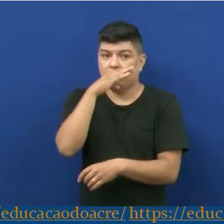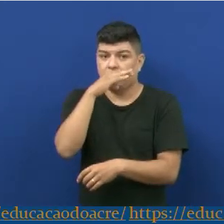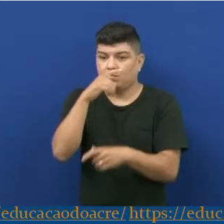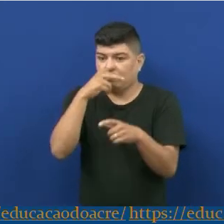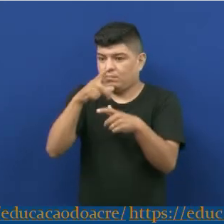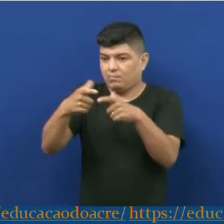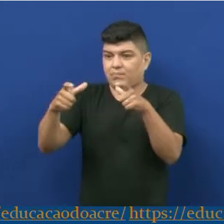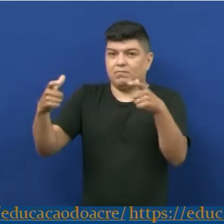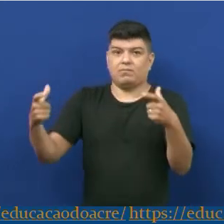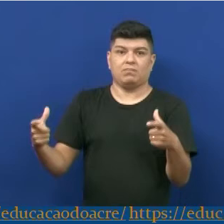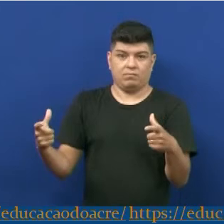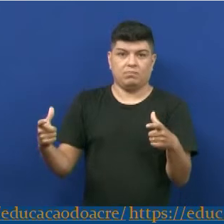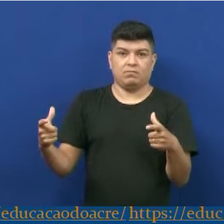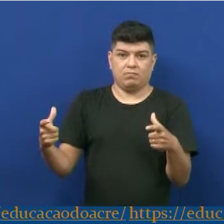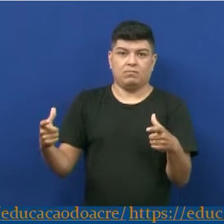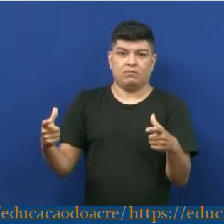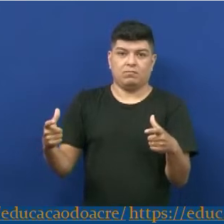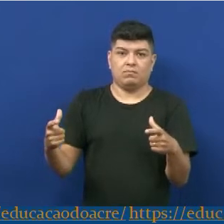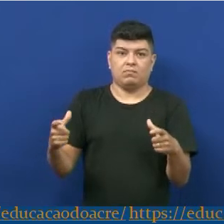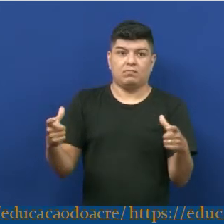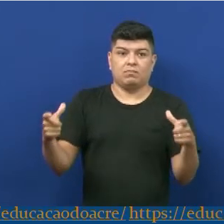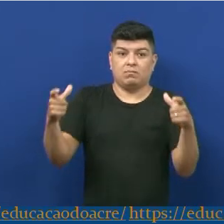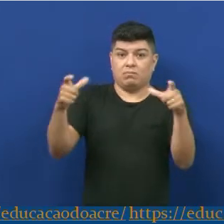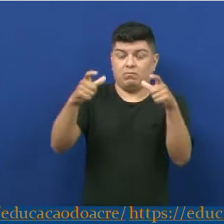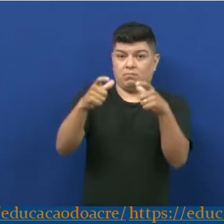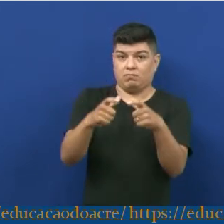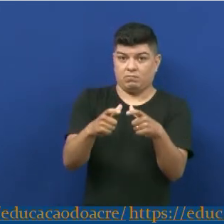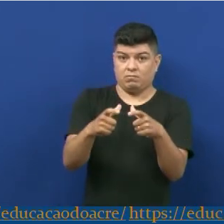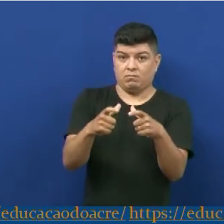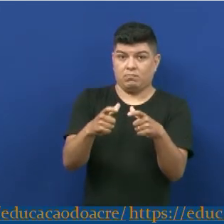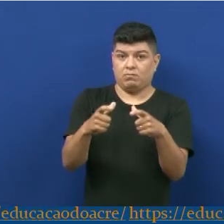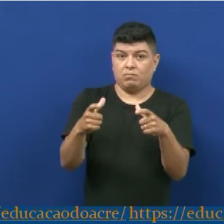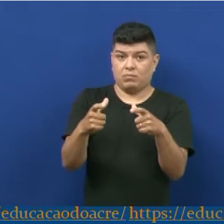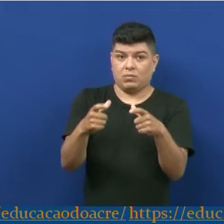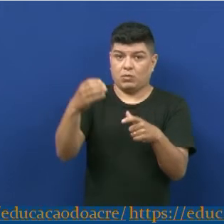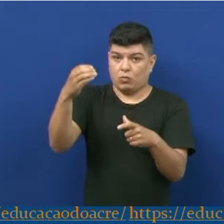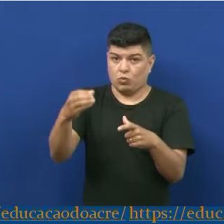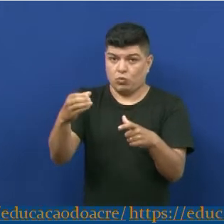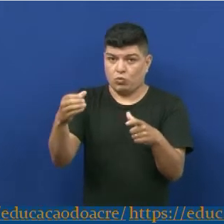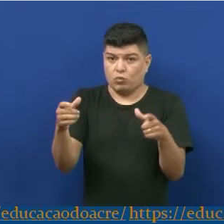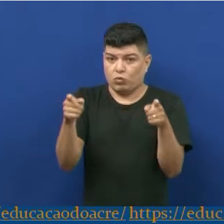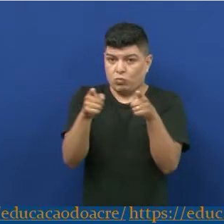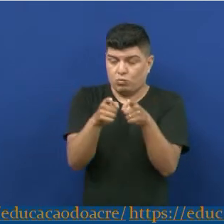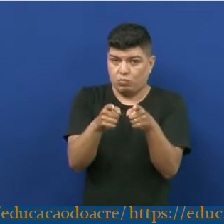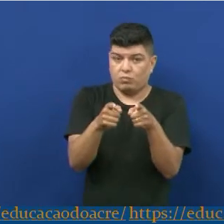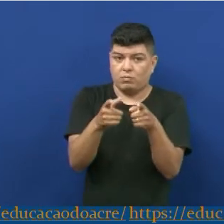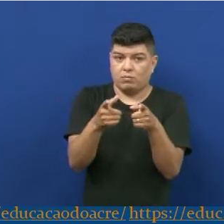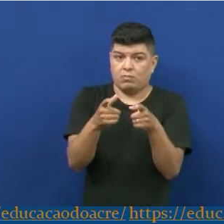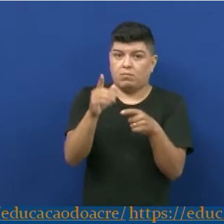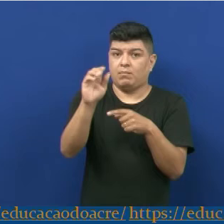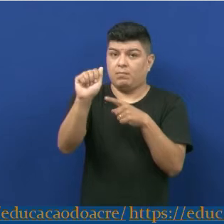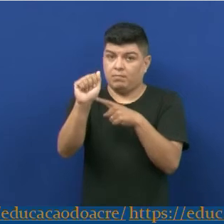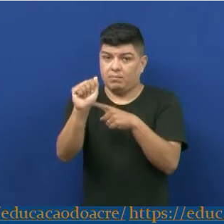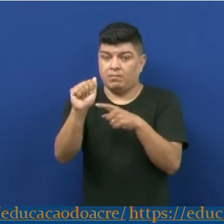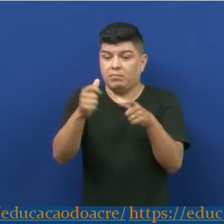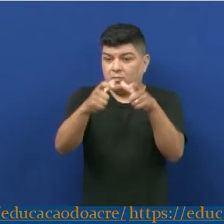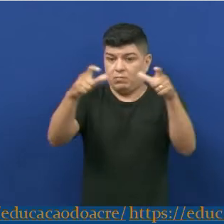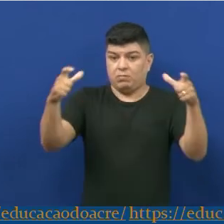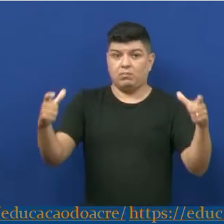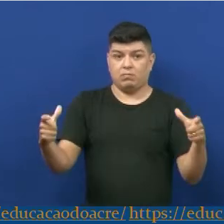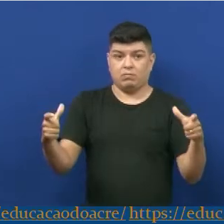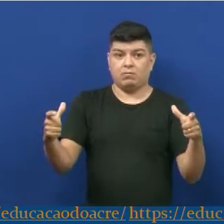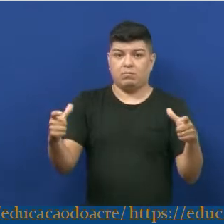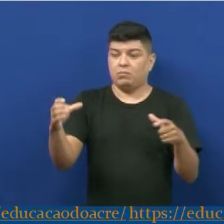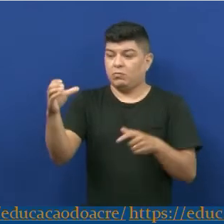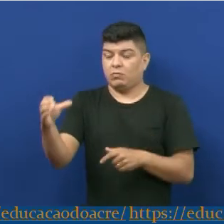Então a gente vai ter uma redução de tamanho no copo menor, no copo representado pela letra A, e um aumento